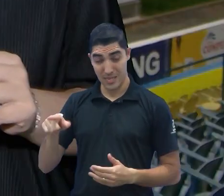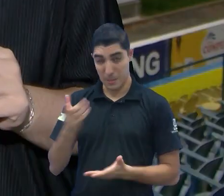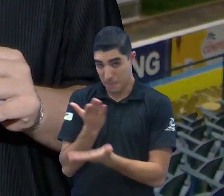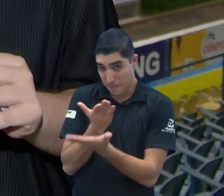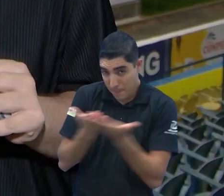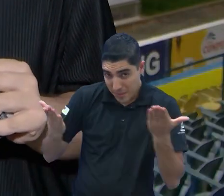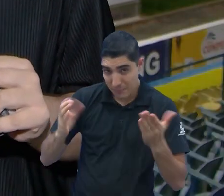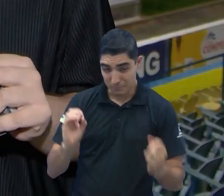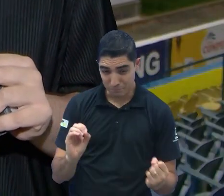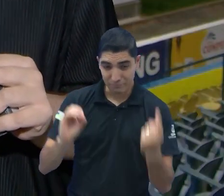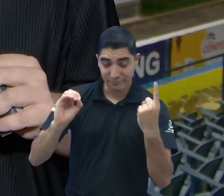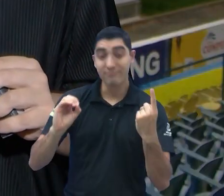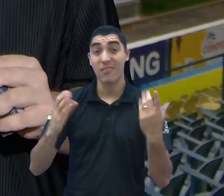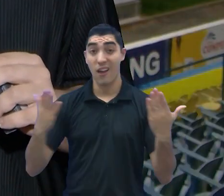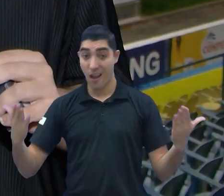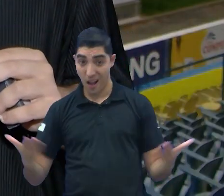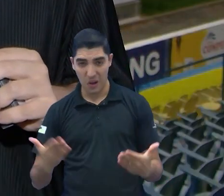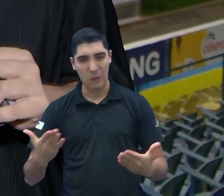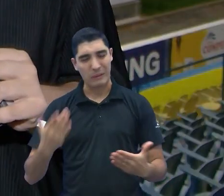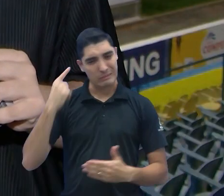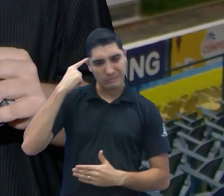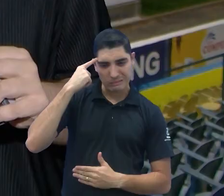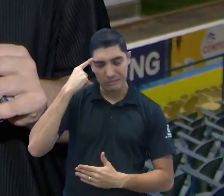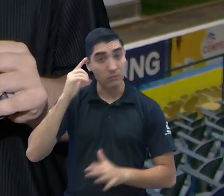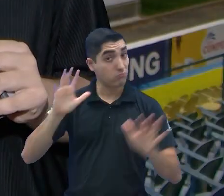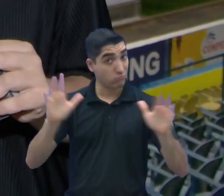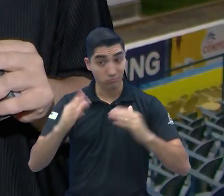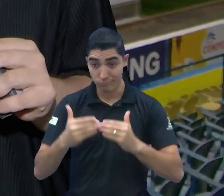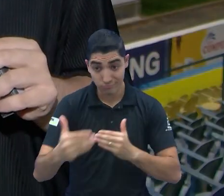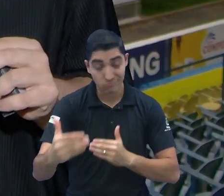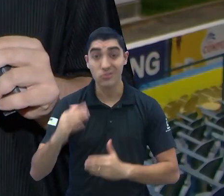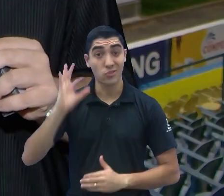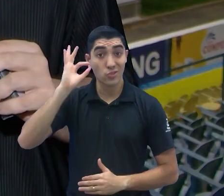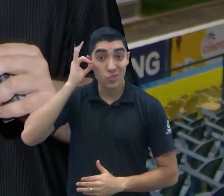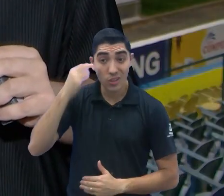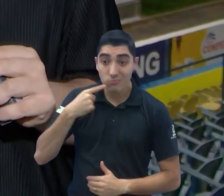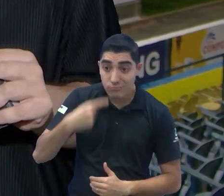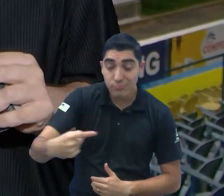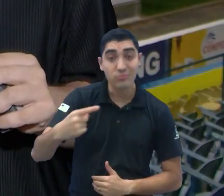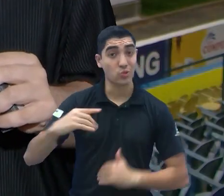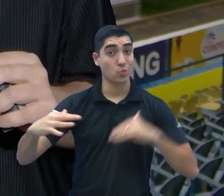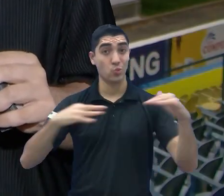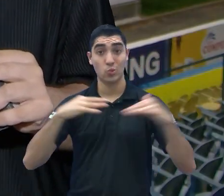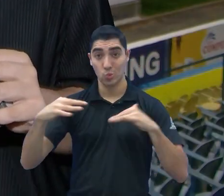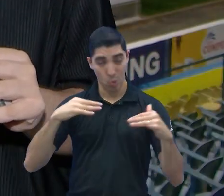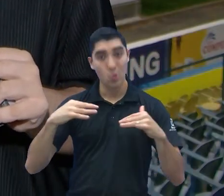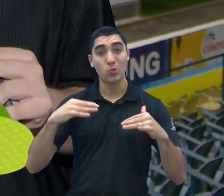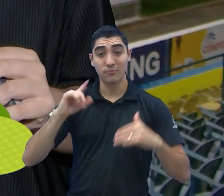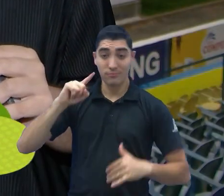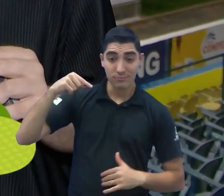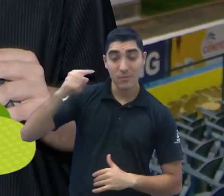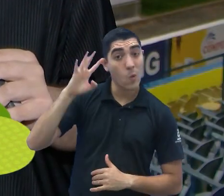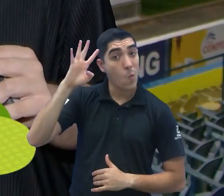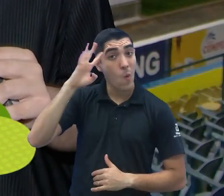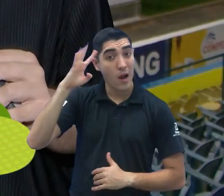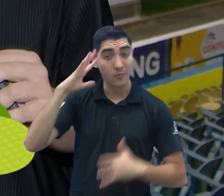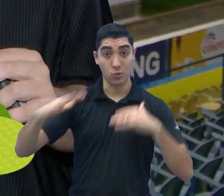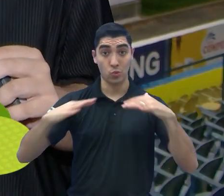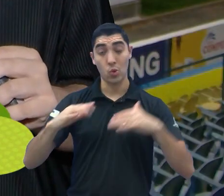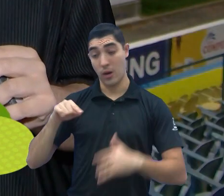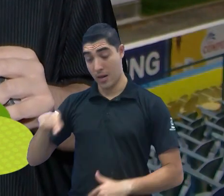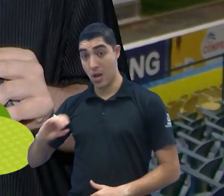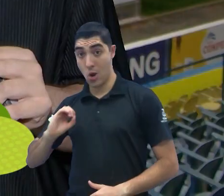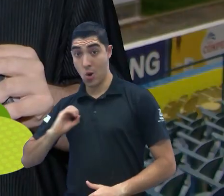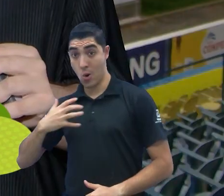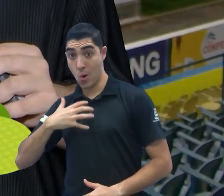José mal terá tempo para recalcular a rota. Isso porque a equipe viaja para São Paulo já na quarta-feira para enfrentar o Oeste, que agora